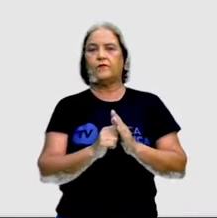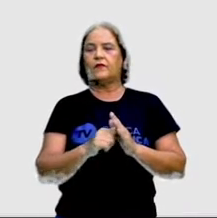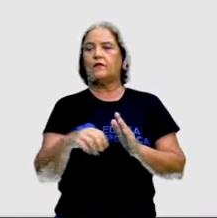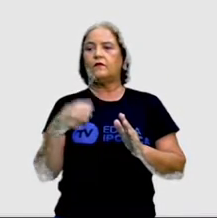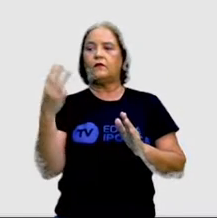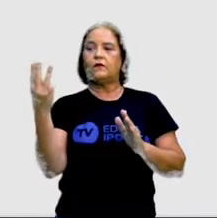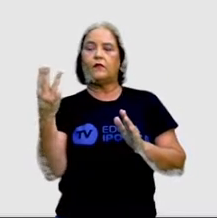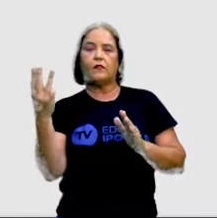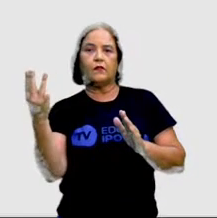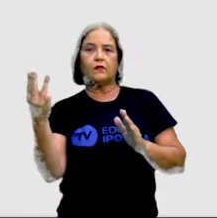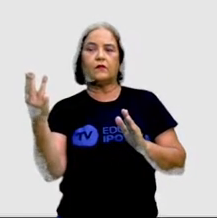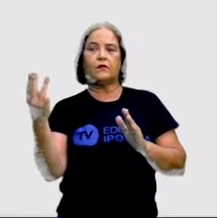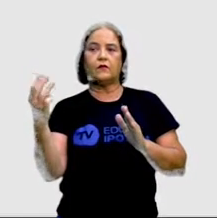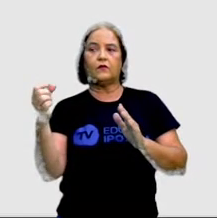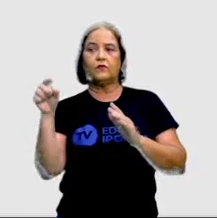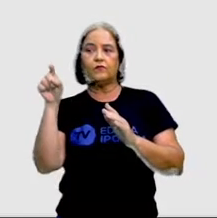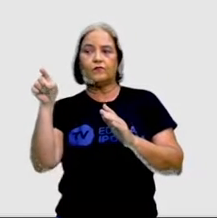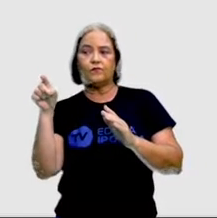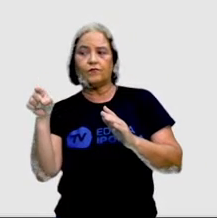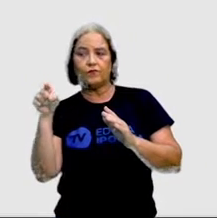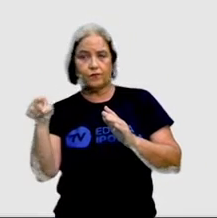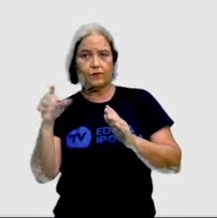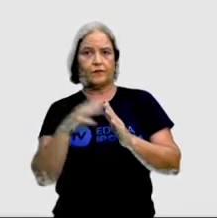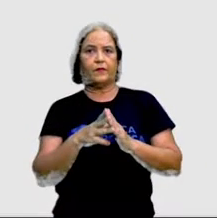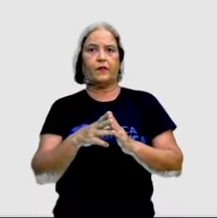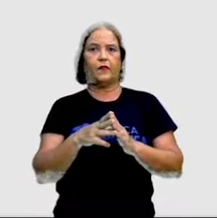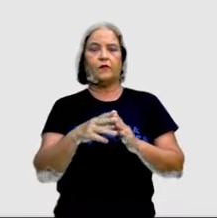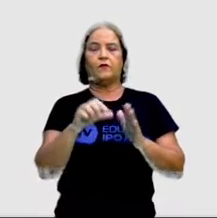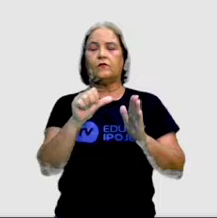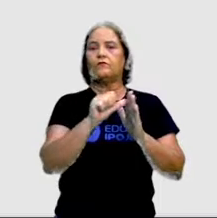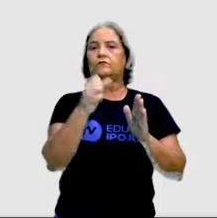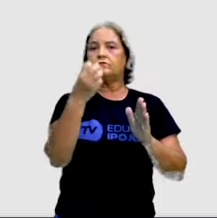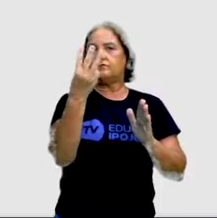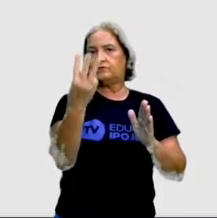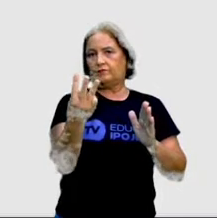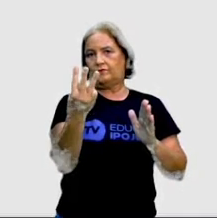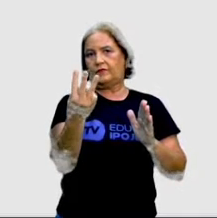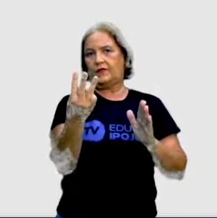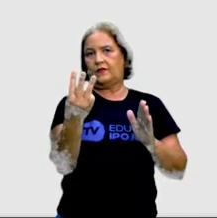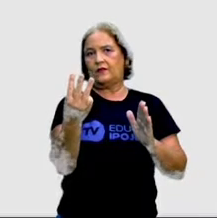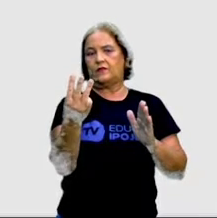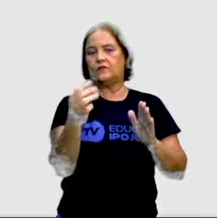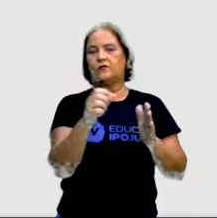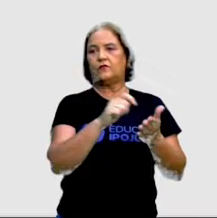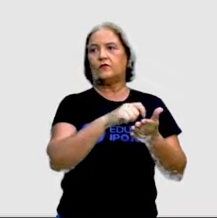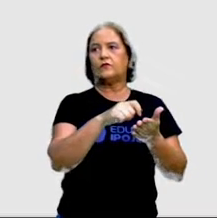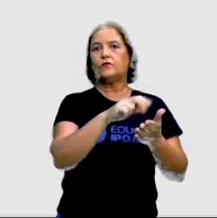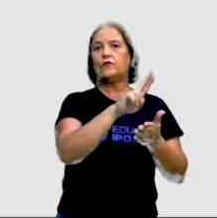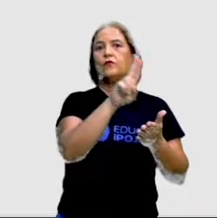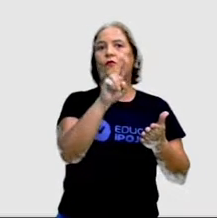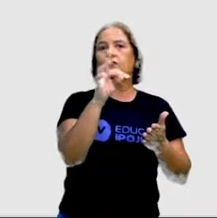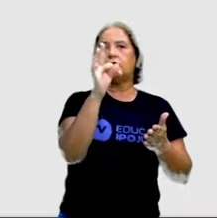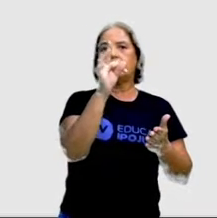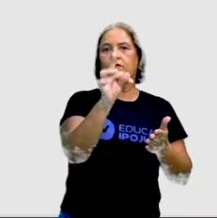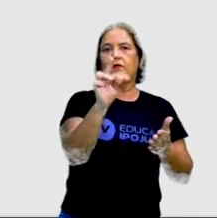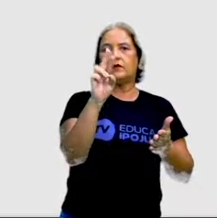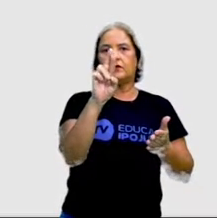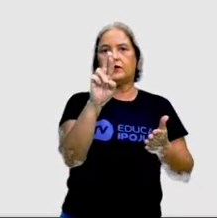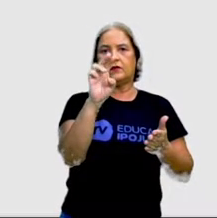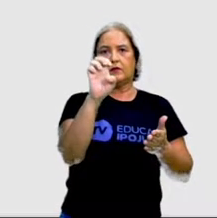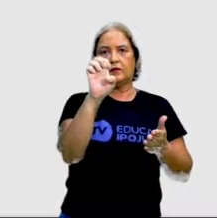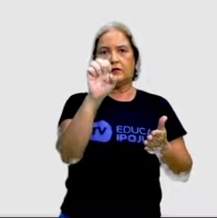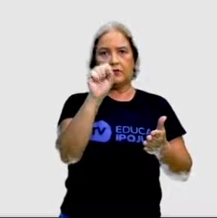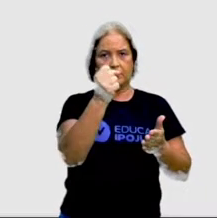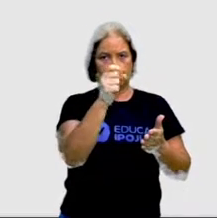3 e olha a crianças como é que se escreve o algarismo 3 Olha como se escreve